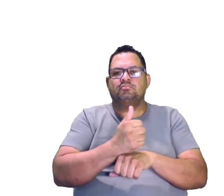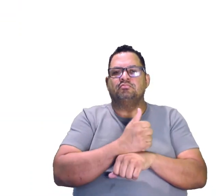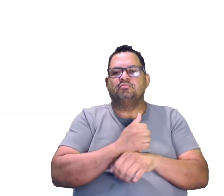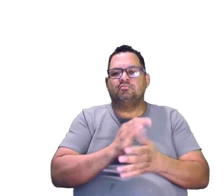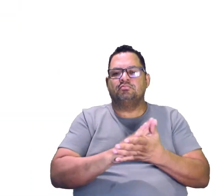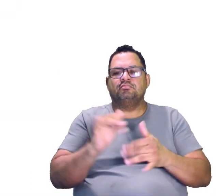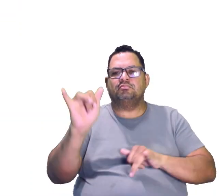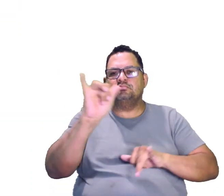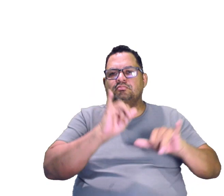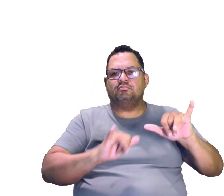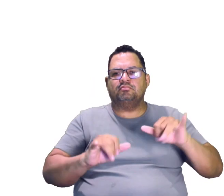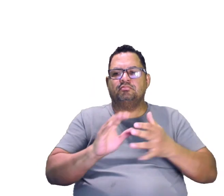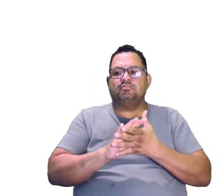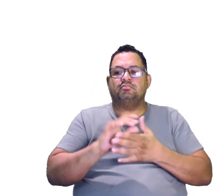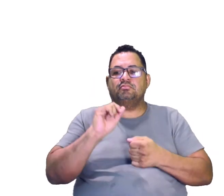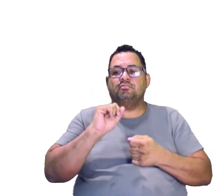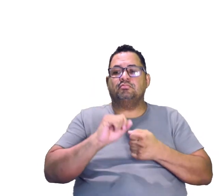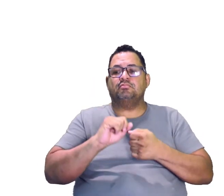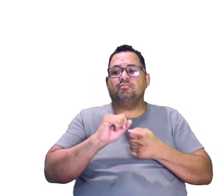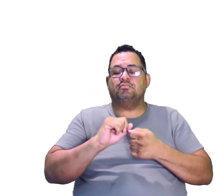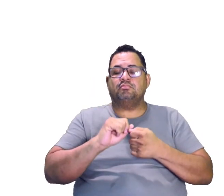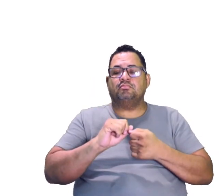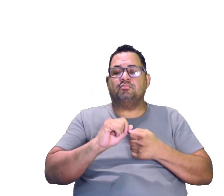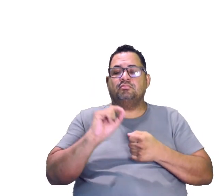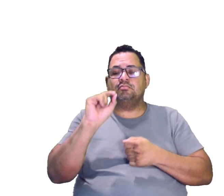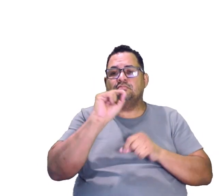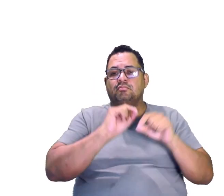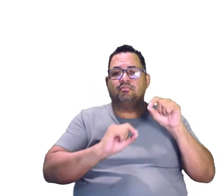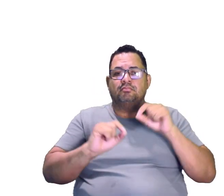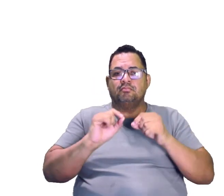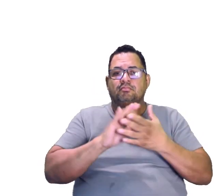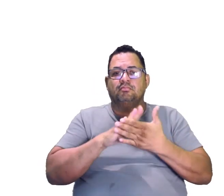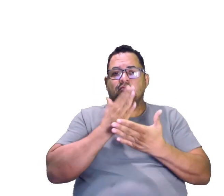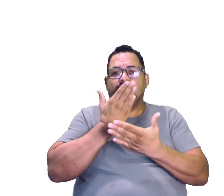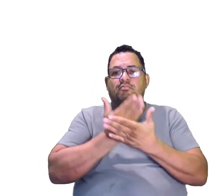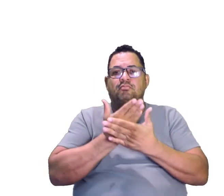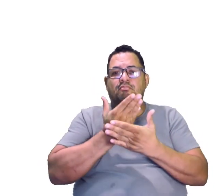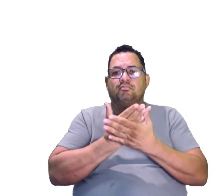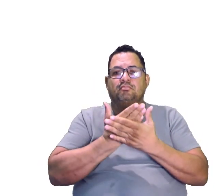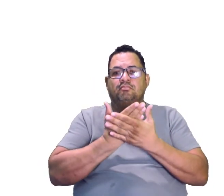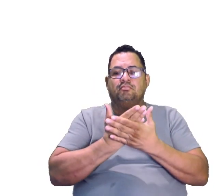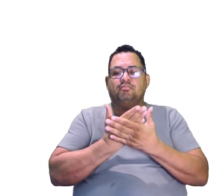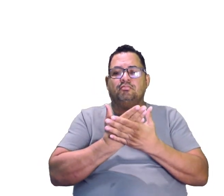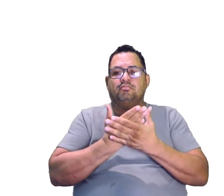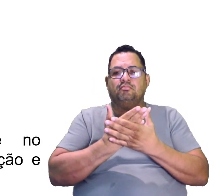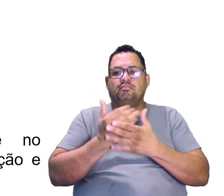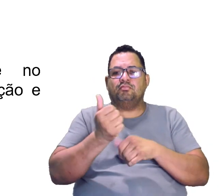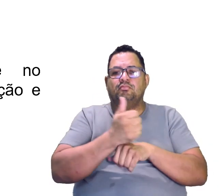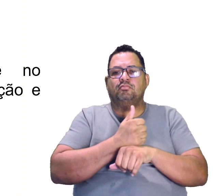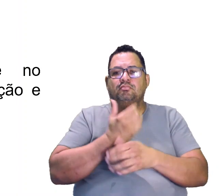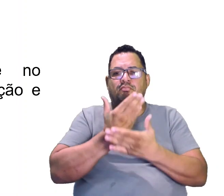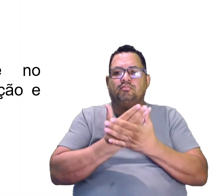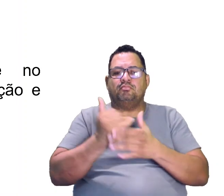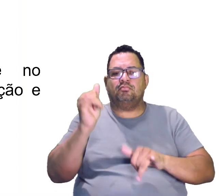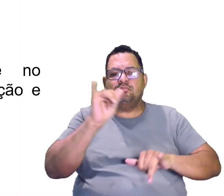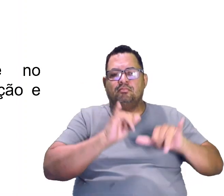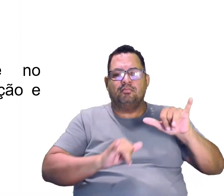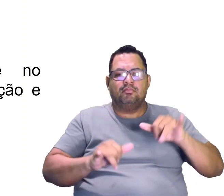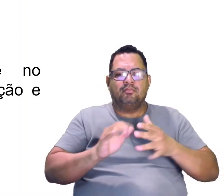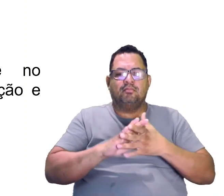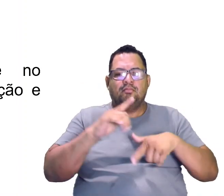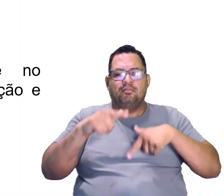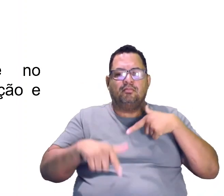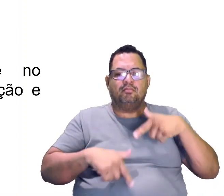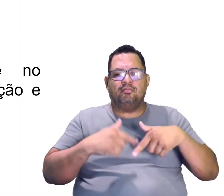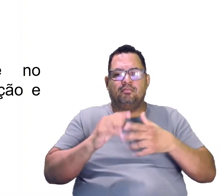atividades, né, professor? Perfeitamente. O químico é um profissional que estuda o quê? A química, E aí, ele